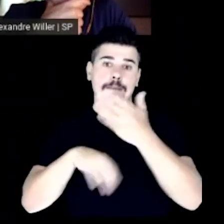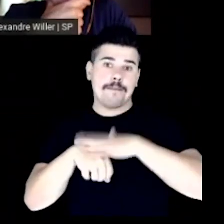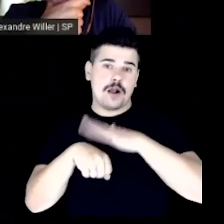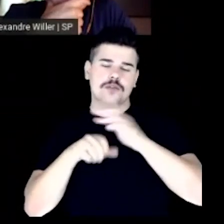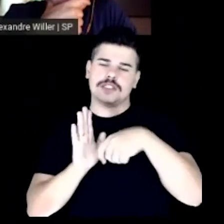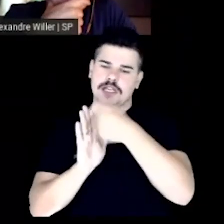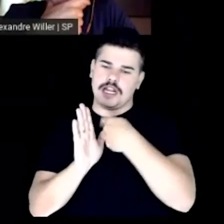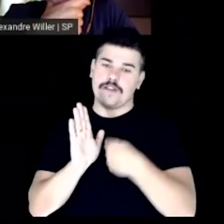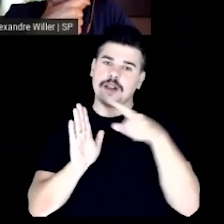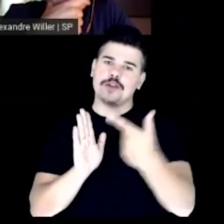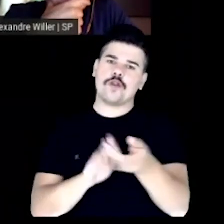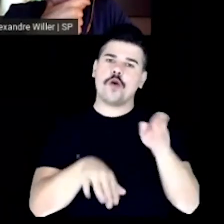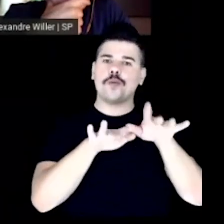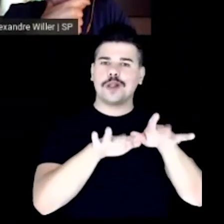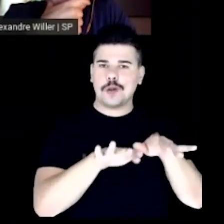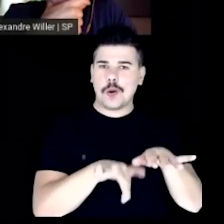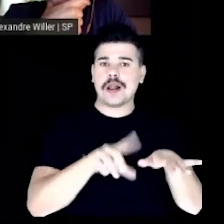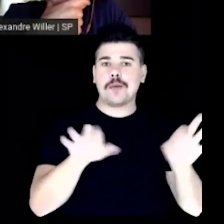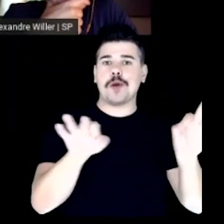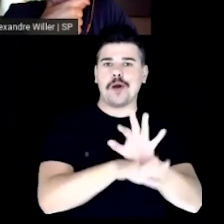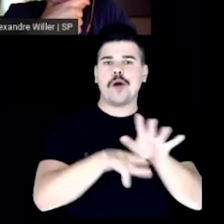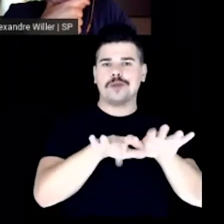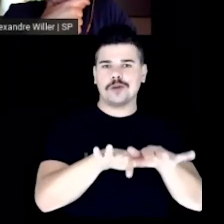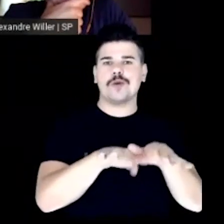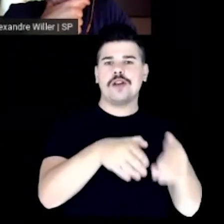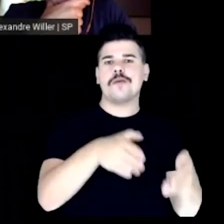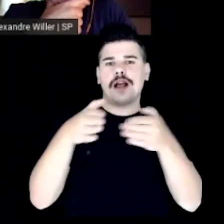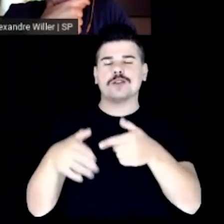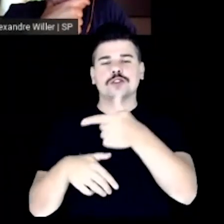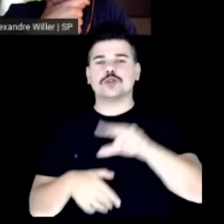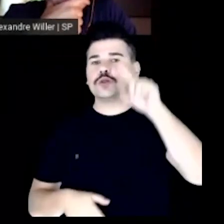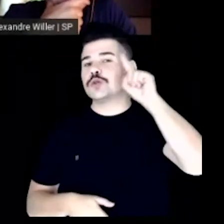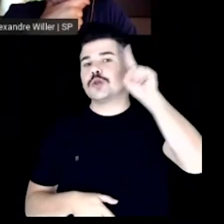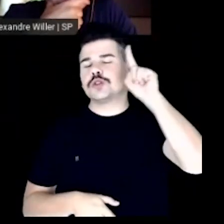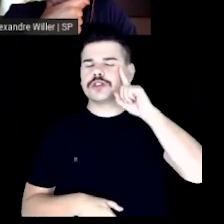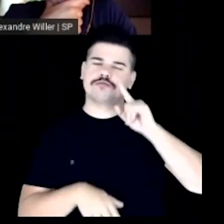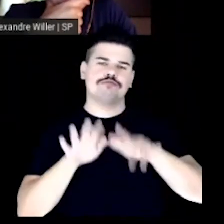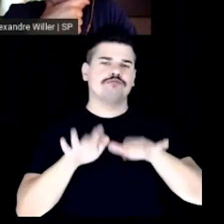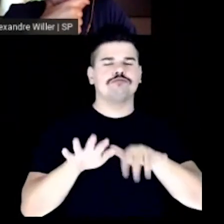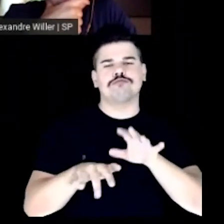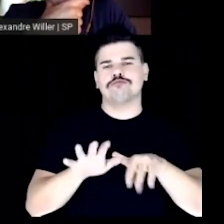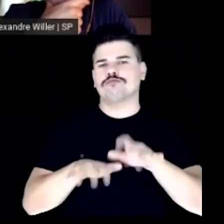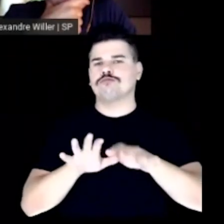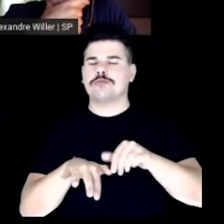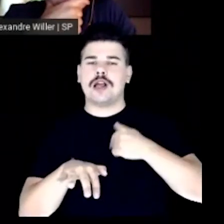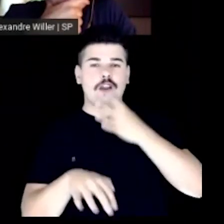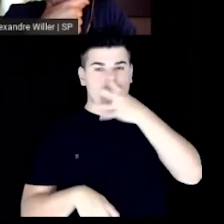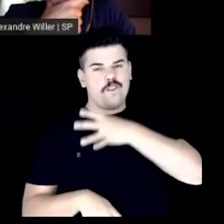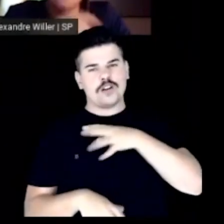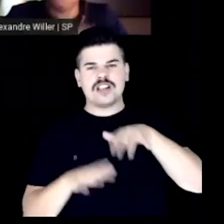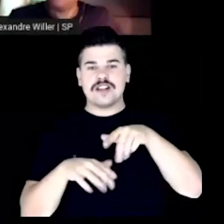às vezes eu escrevo à mão, começo na mão e vou para o computador, e aí quando a coisa flui eu passo a trabalhar diariamente naquilo, eu